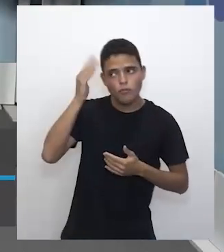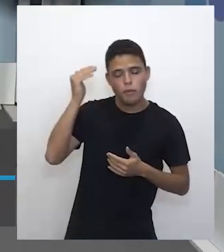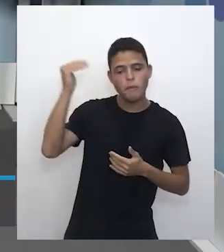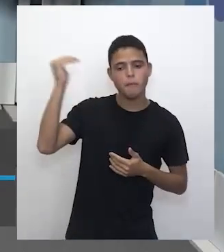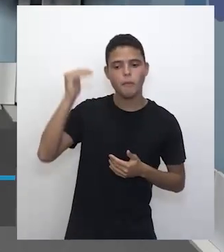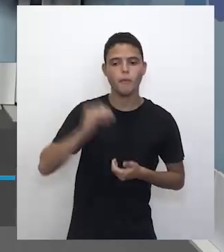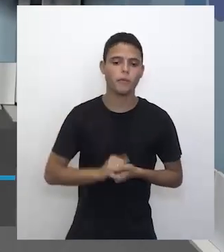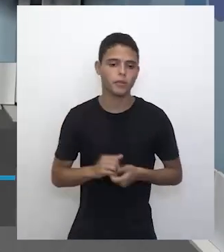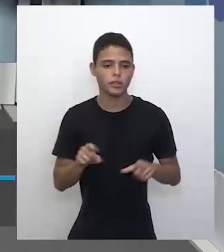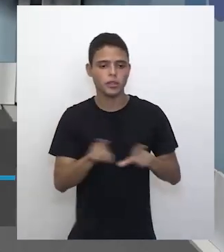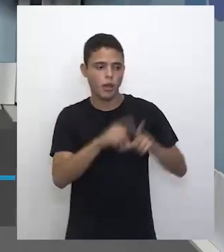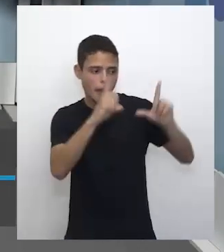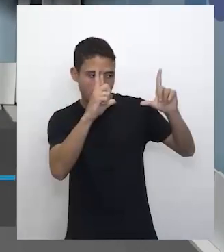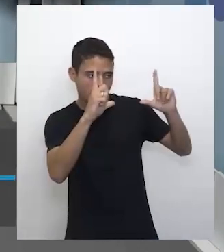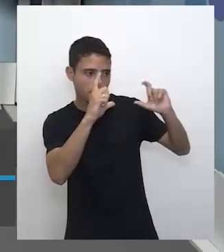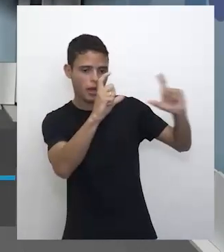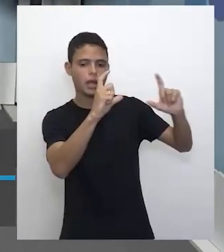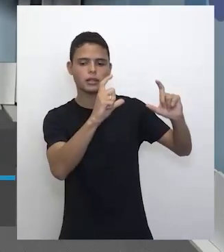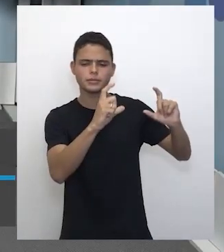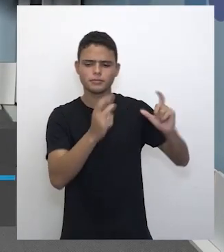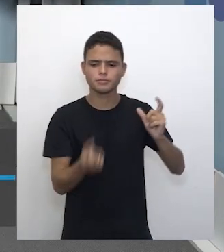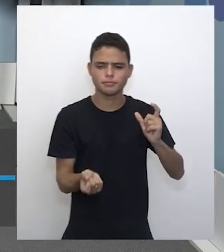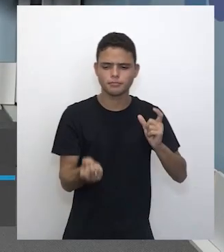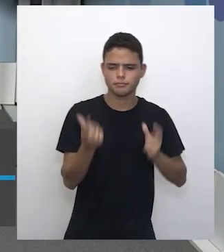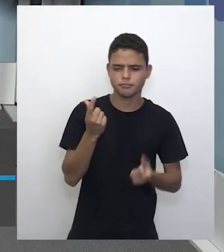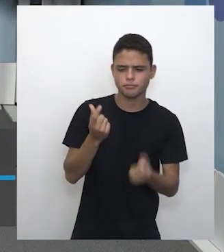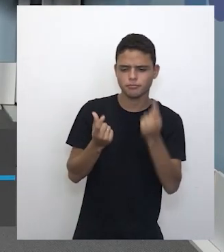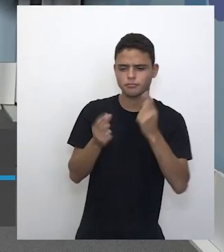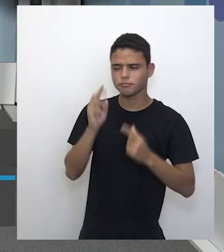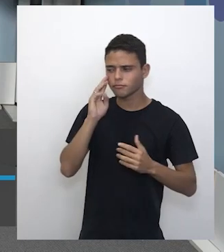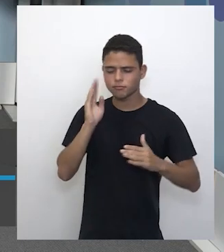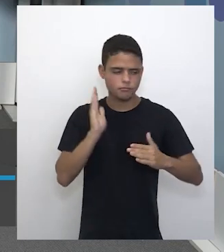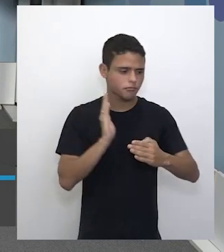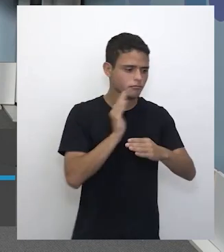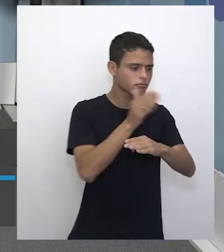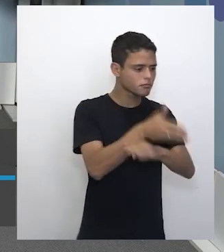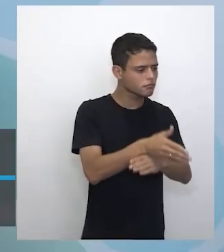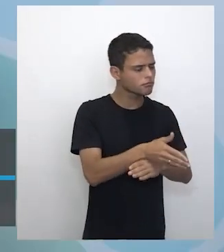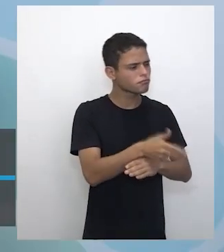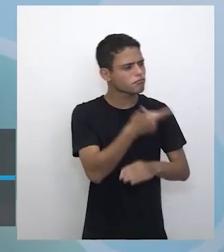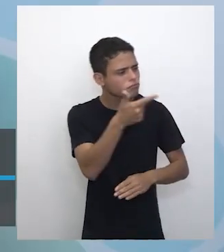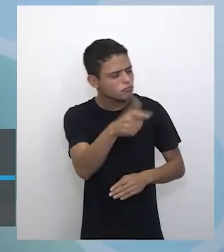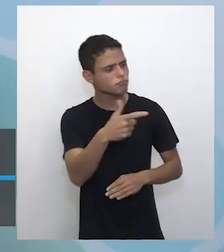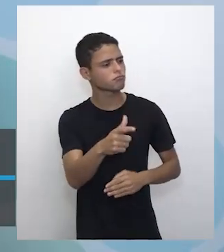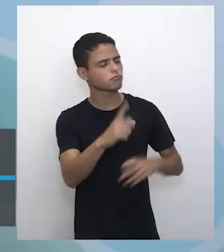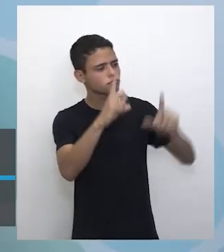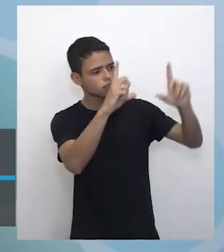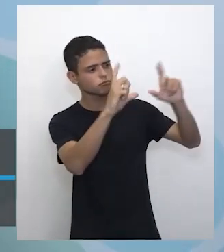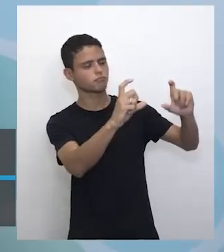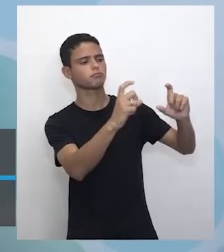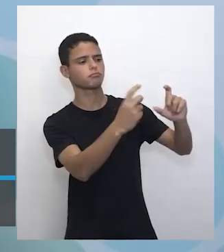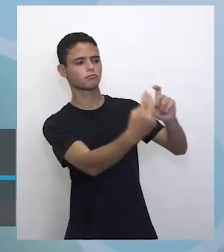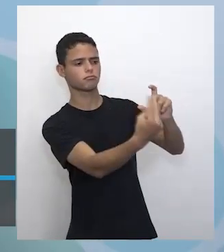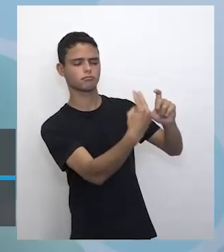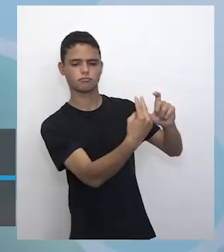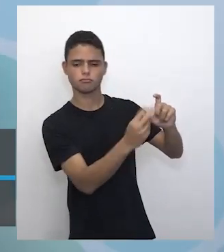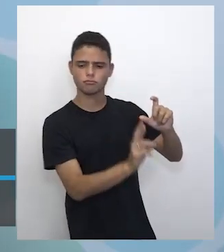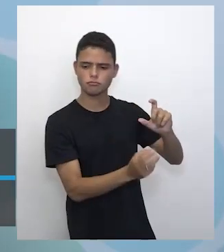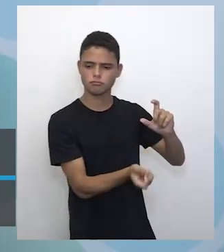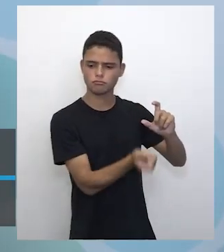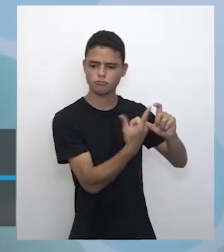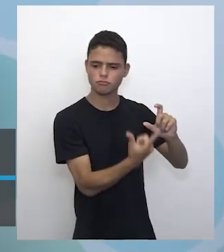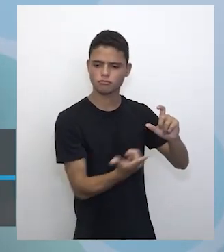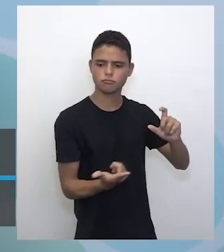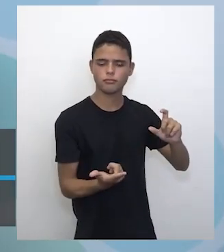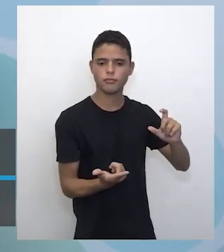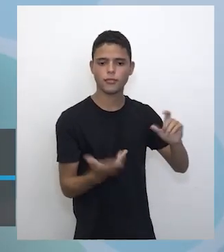também a fotografia, o rosto, né? É tão estranho quando a gente entra numa rede social e não está com o rosto da pessoa, tem uma imagem lá.